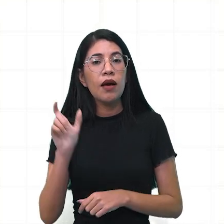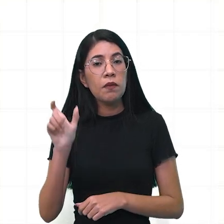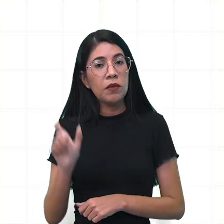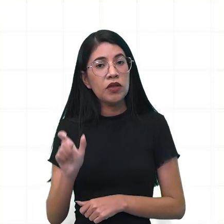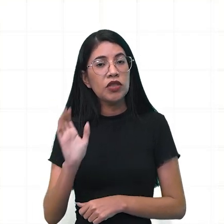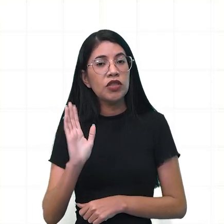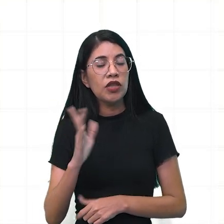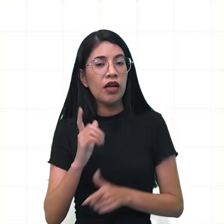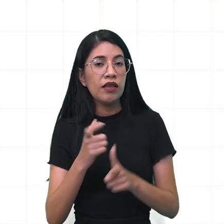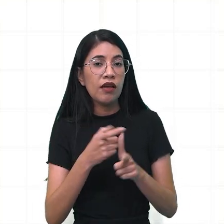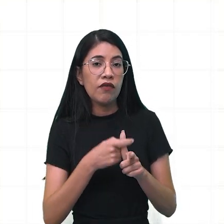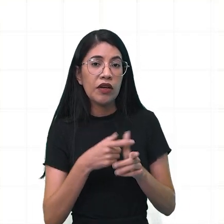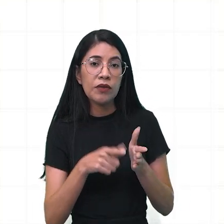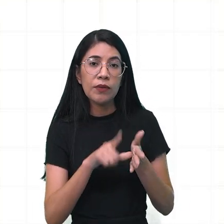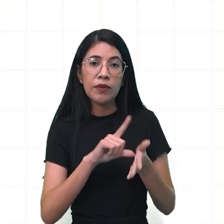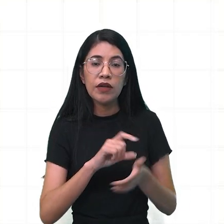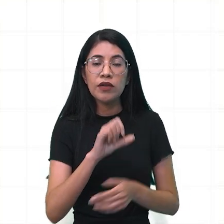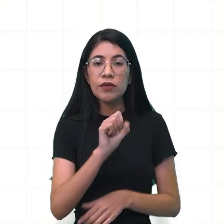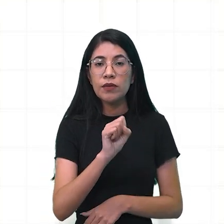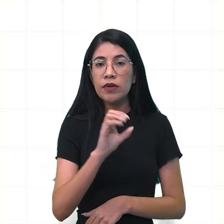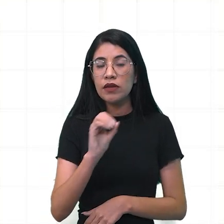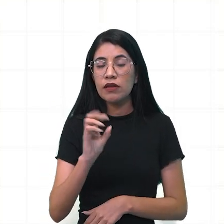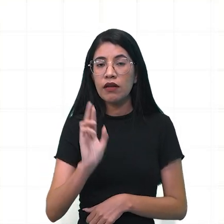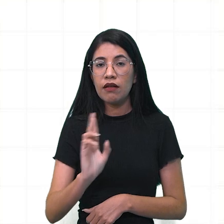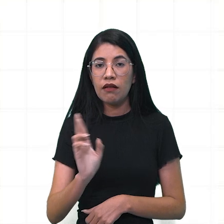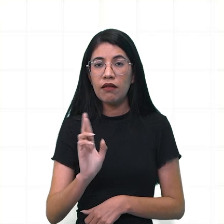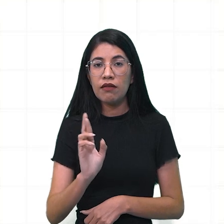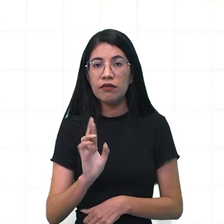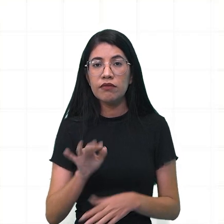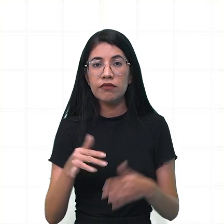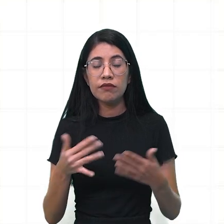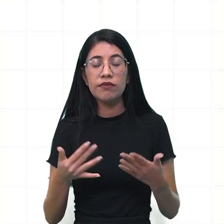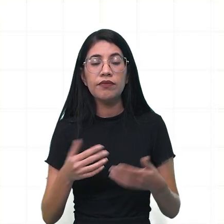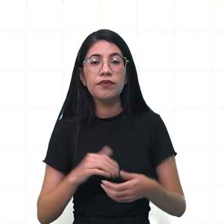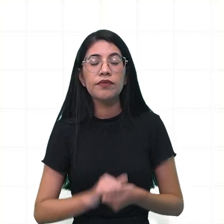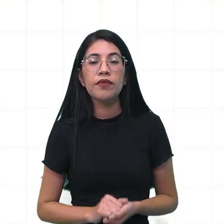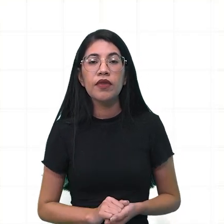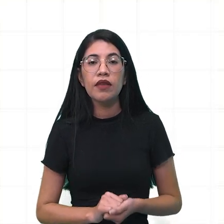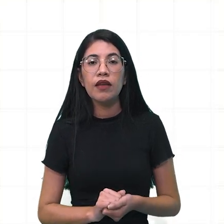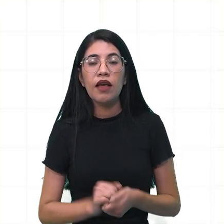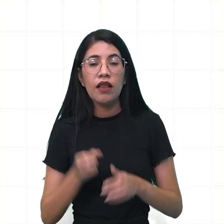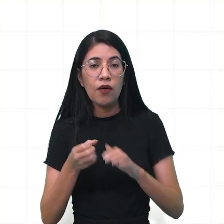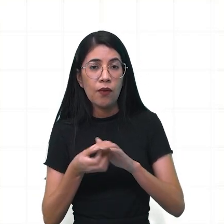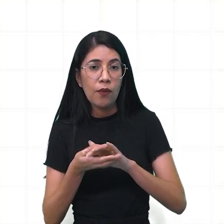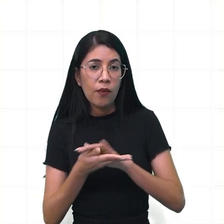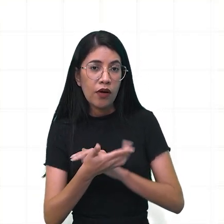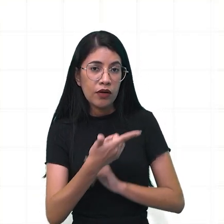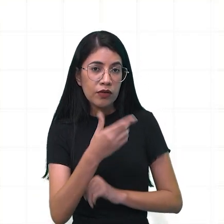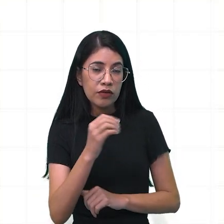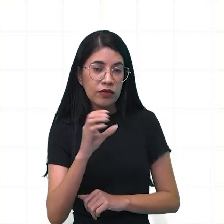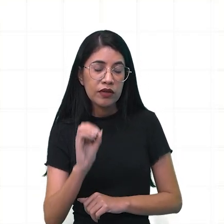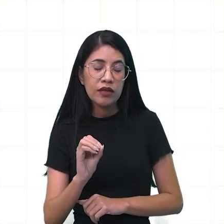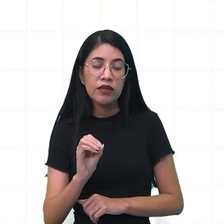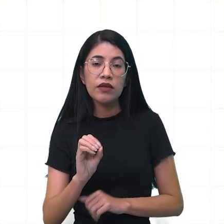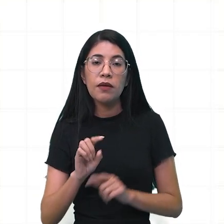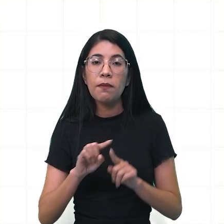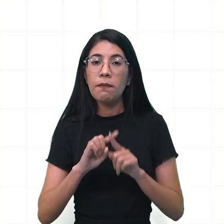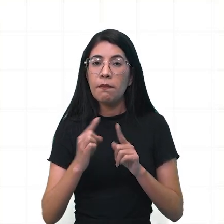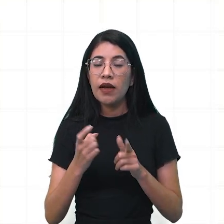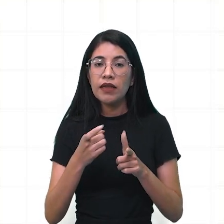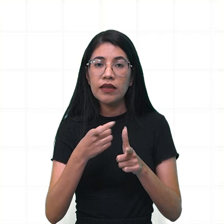devendo R 80 pro banco viram só então ela depositou 200 como ela Já